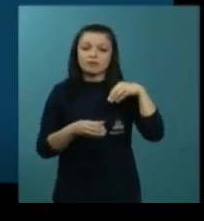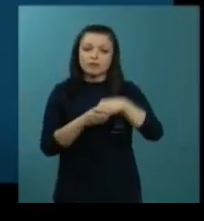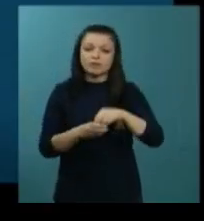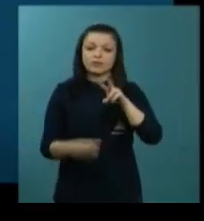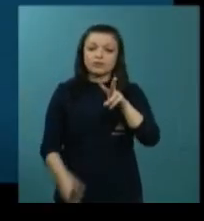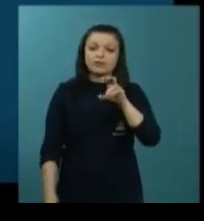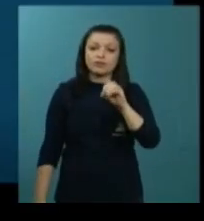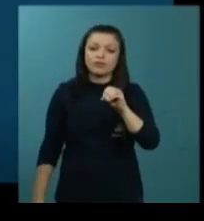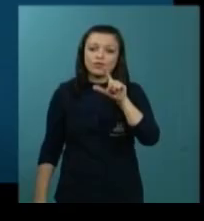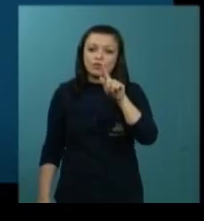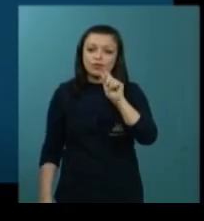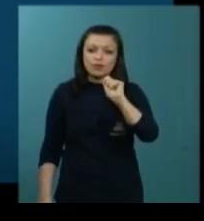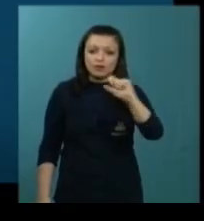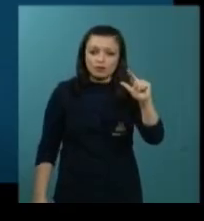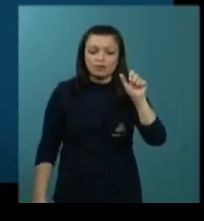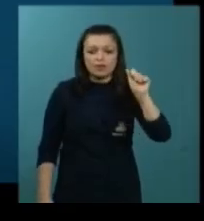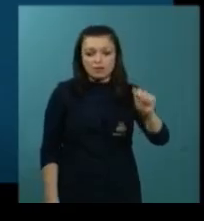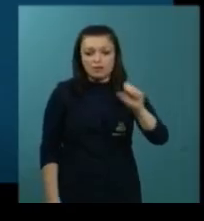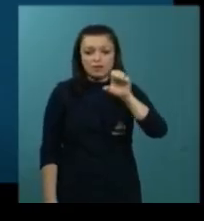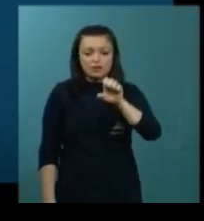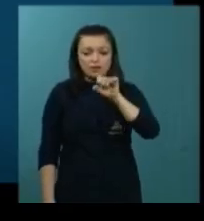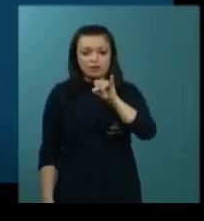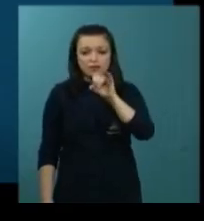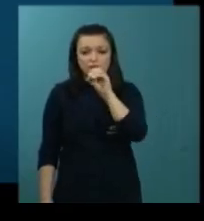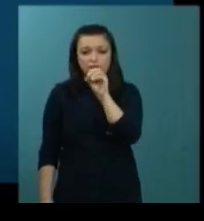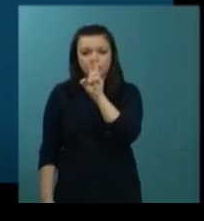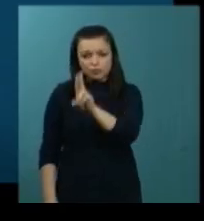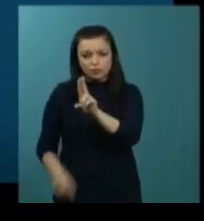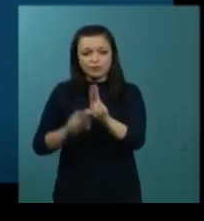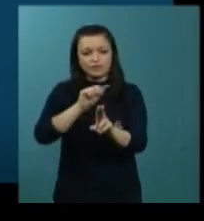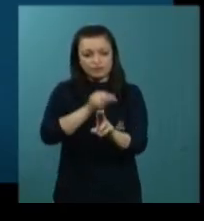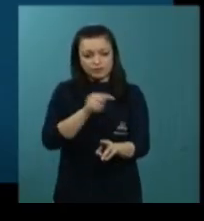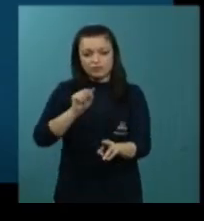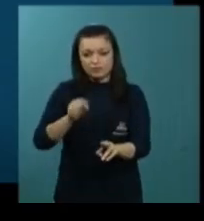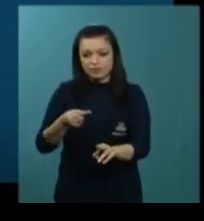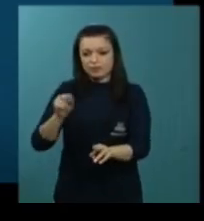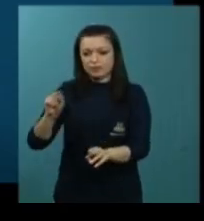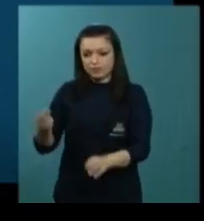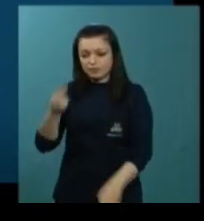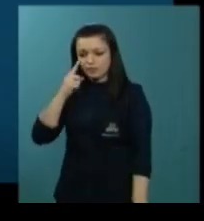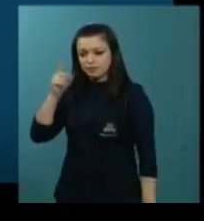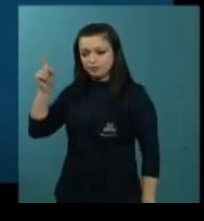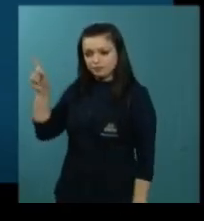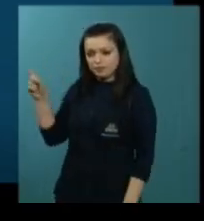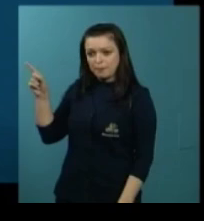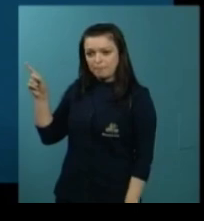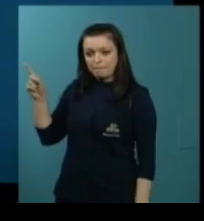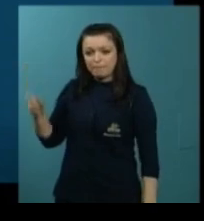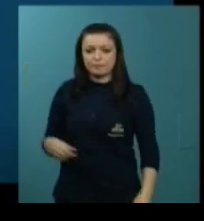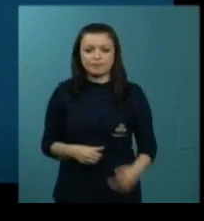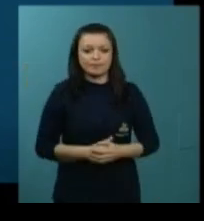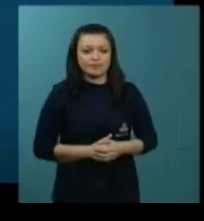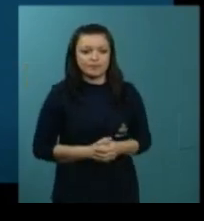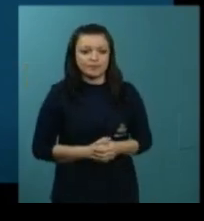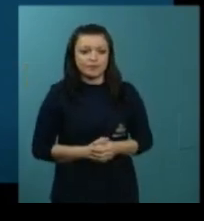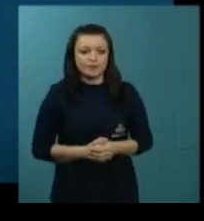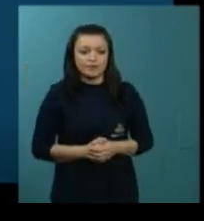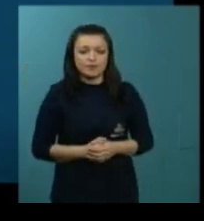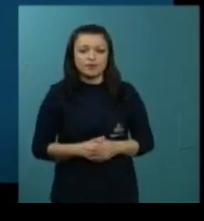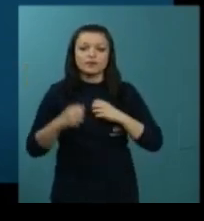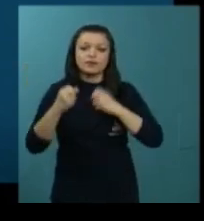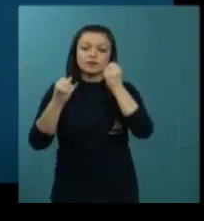delas os elementos separados por vírgulas, que no caso são